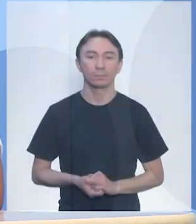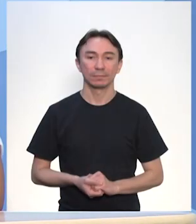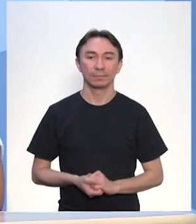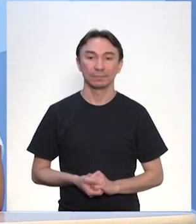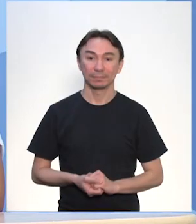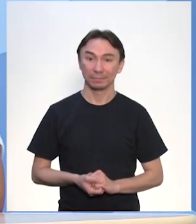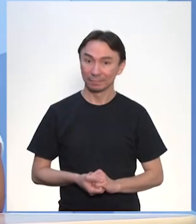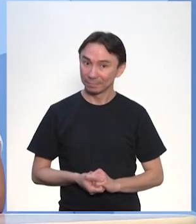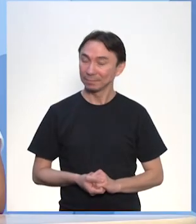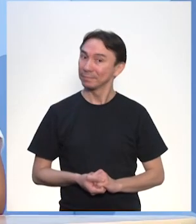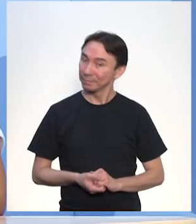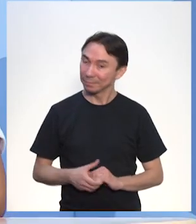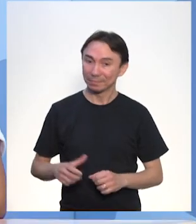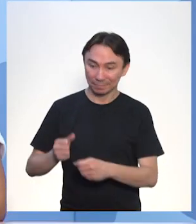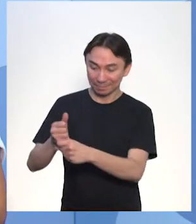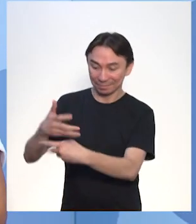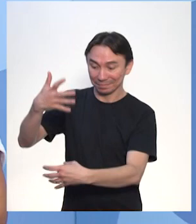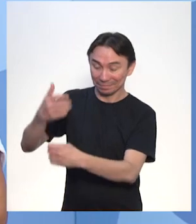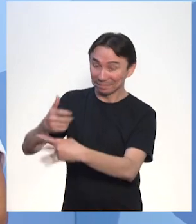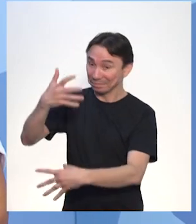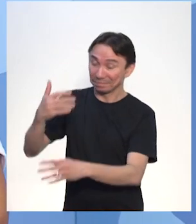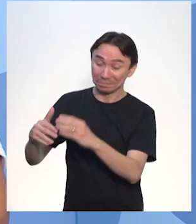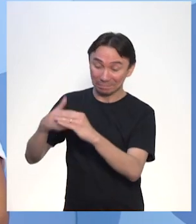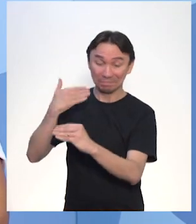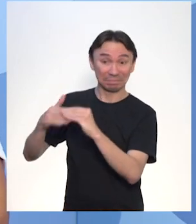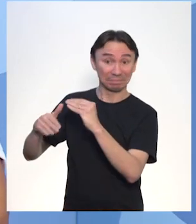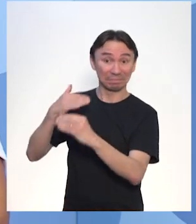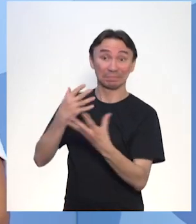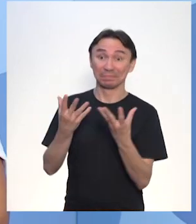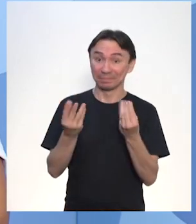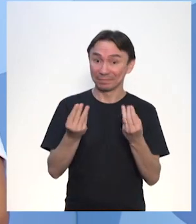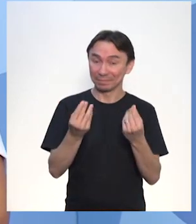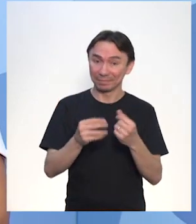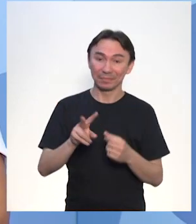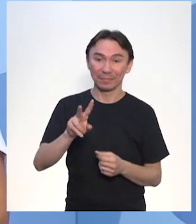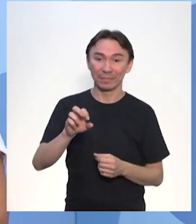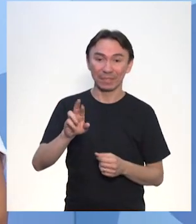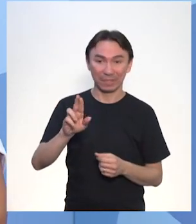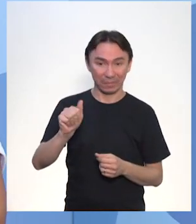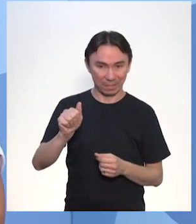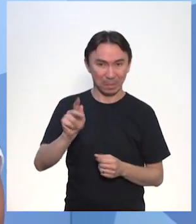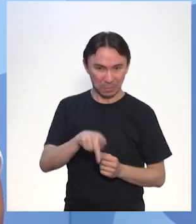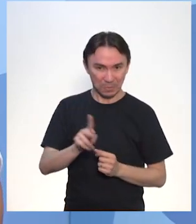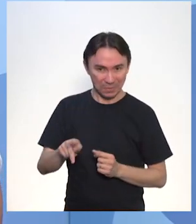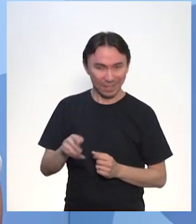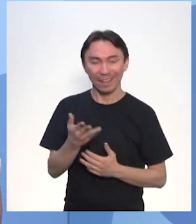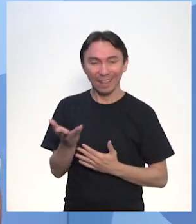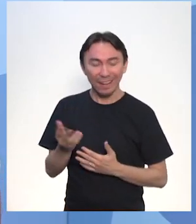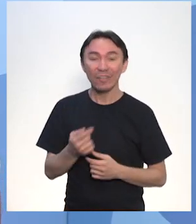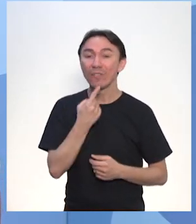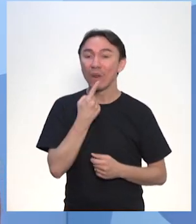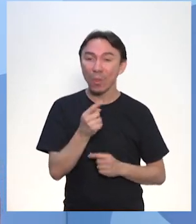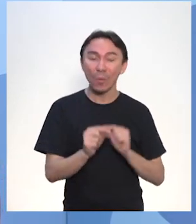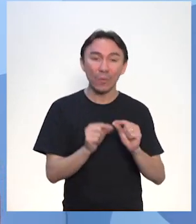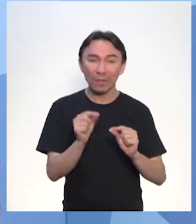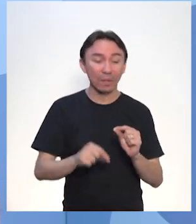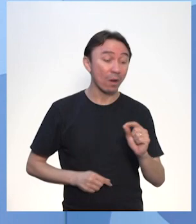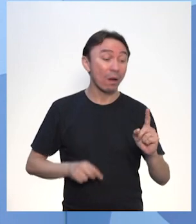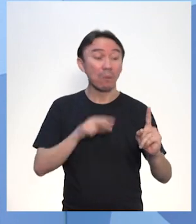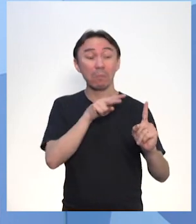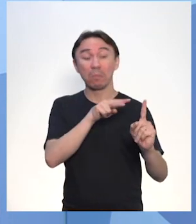Por a gente tem bastante interação aqui no chat. A professora Vera Lúcia está falando assim que depende do ponto de